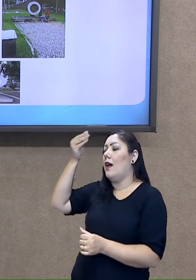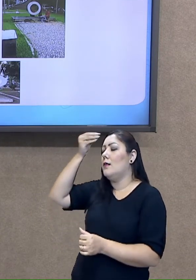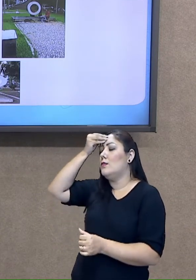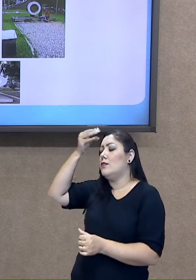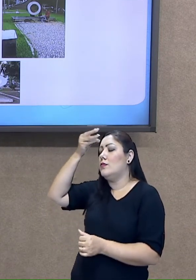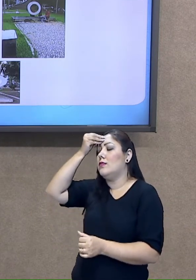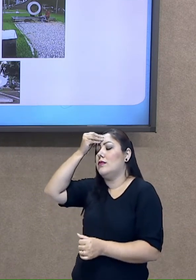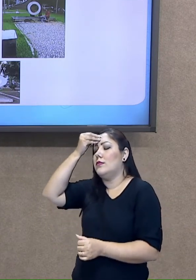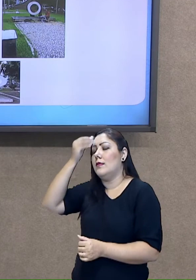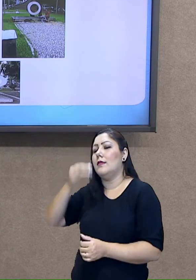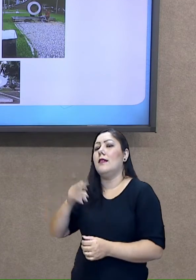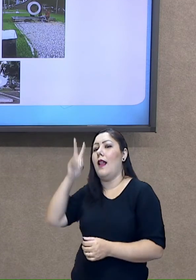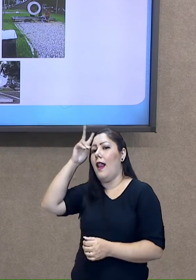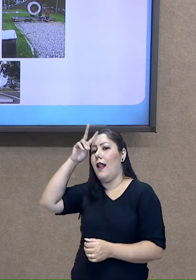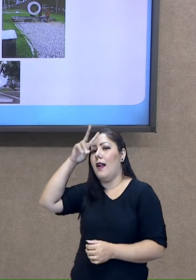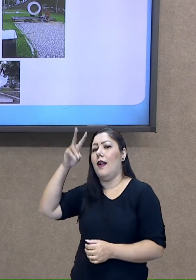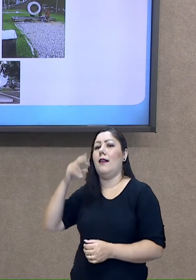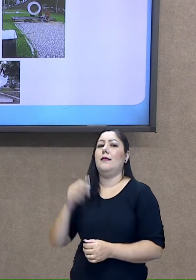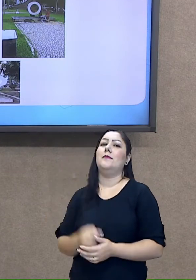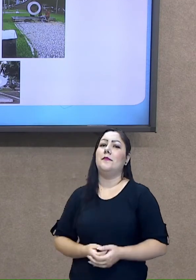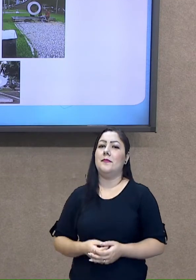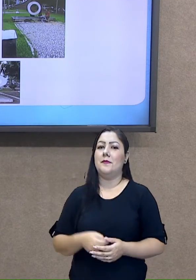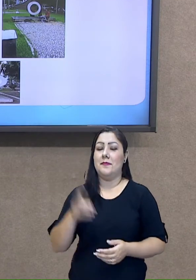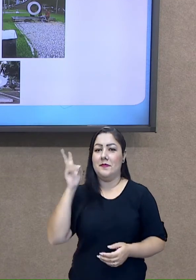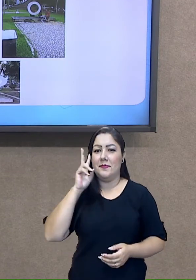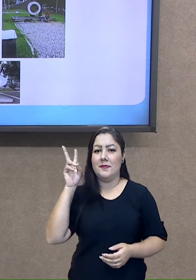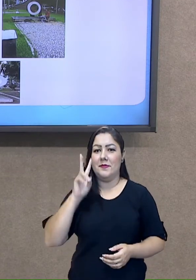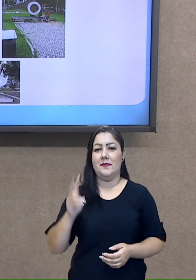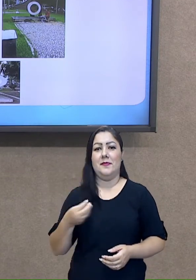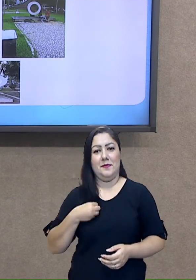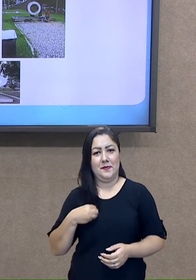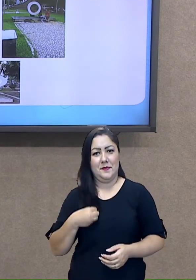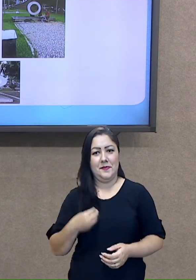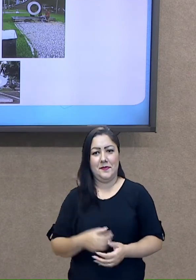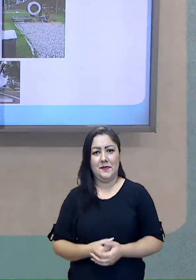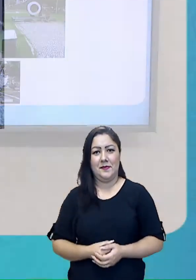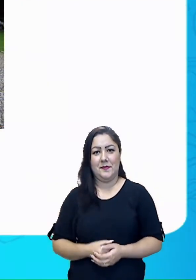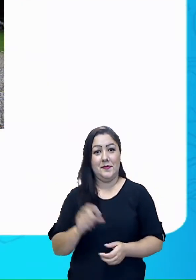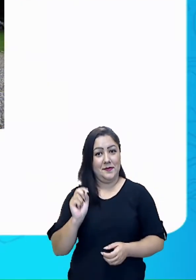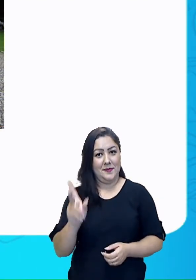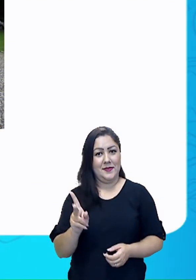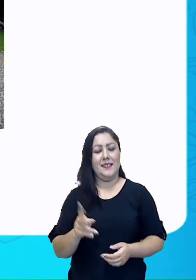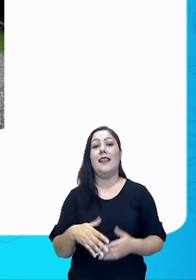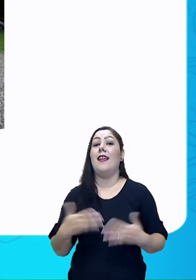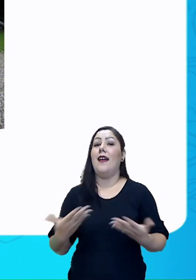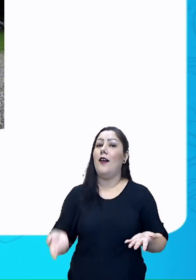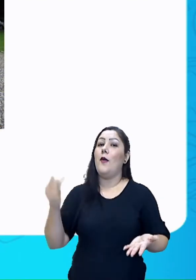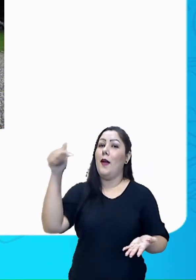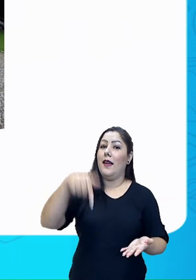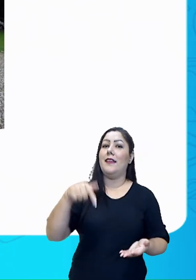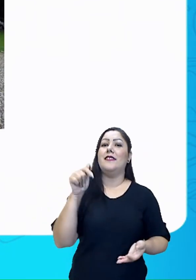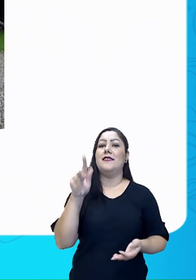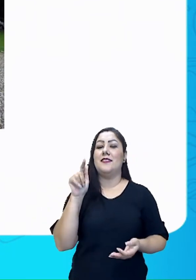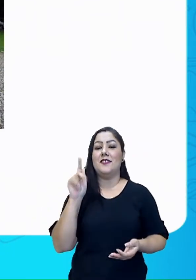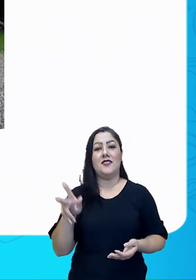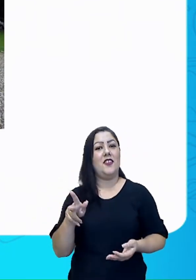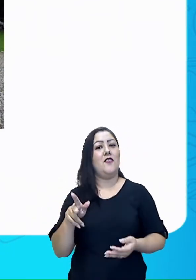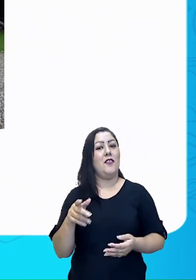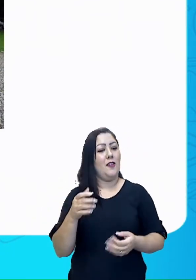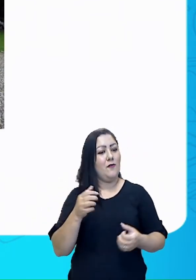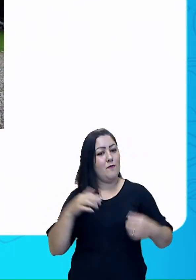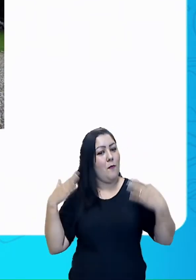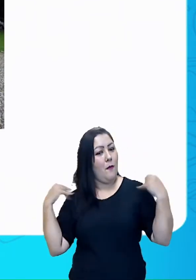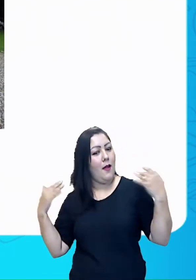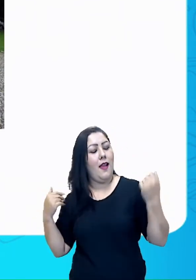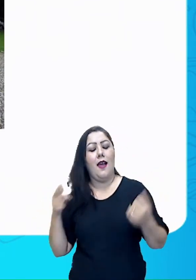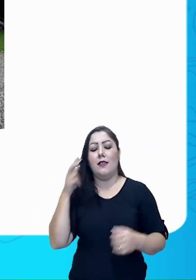histórico, aquele momento que nós estávamos vivendo, ok? Se você passar então em Governador Valadares, você vai ver aí esses